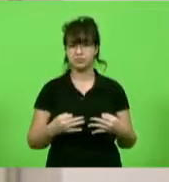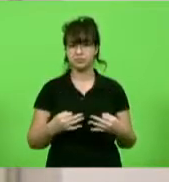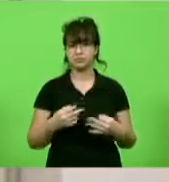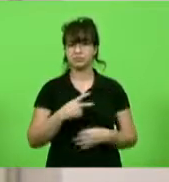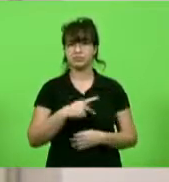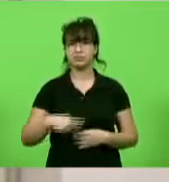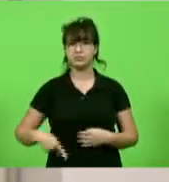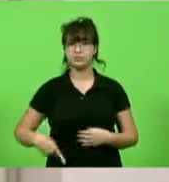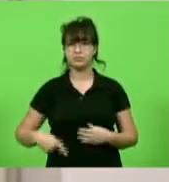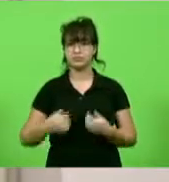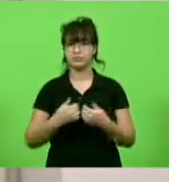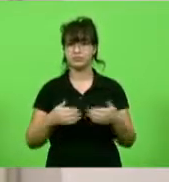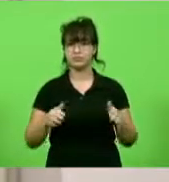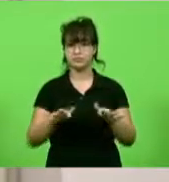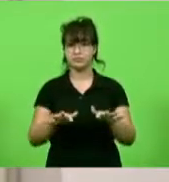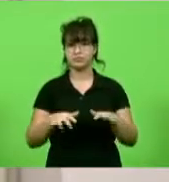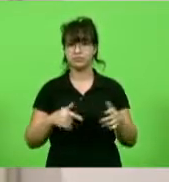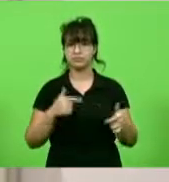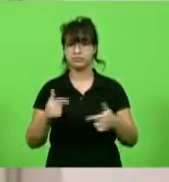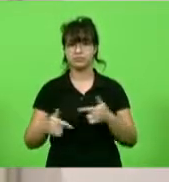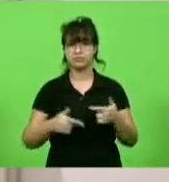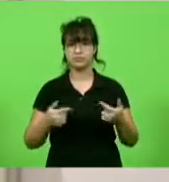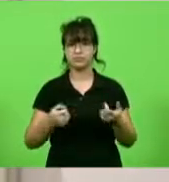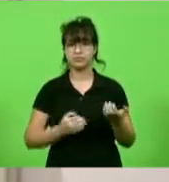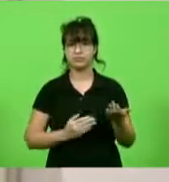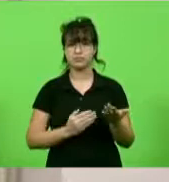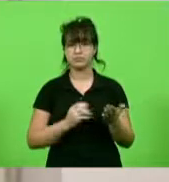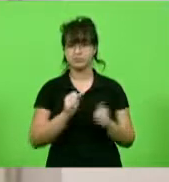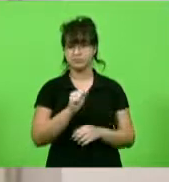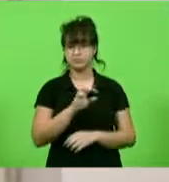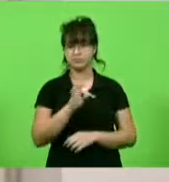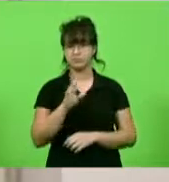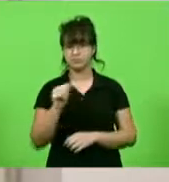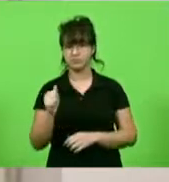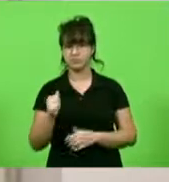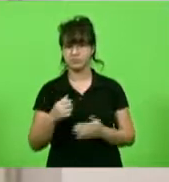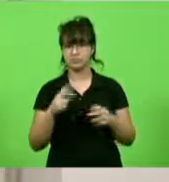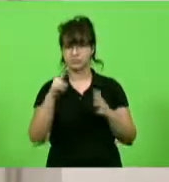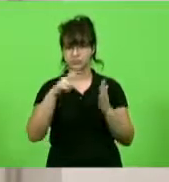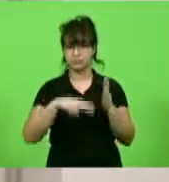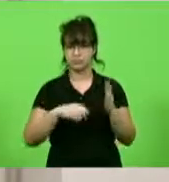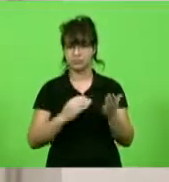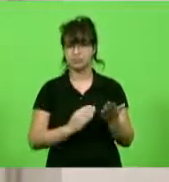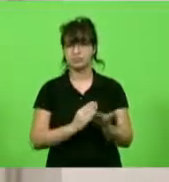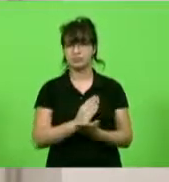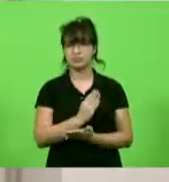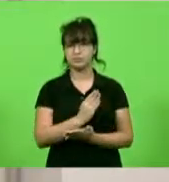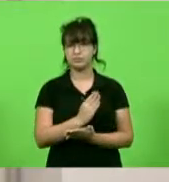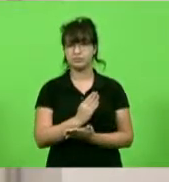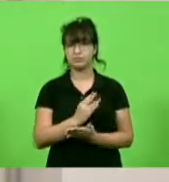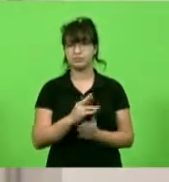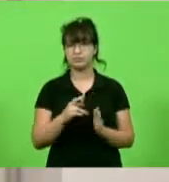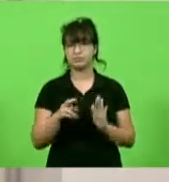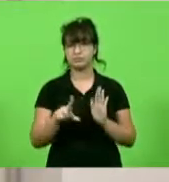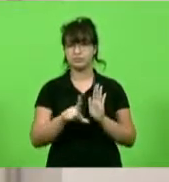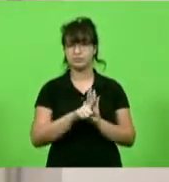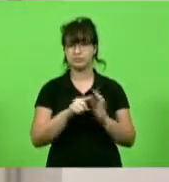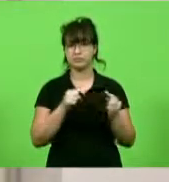presidente declarou abertos os trabalhos e deu a ata da sessão anterior por lida e aprovada na forma da lei.